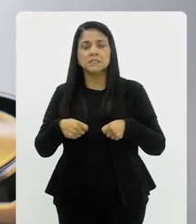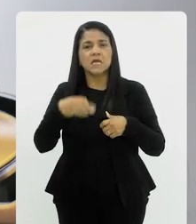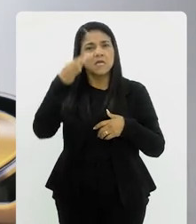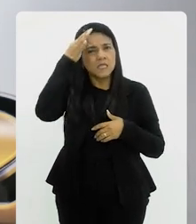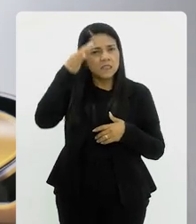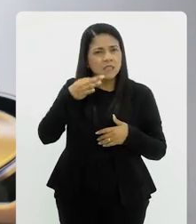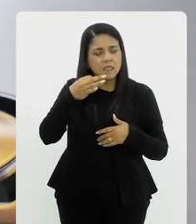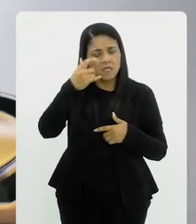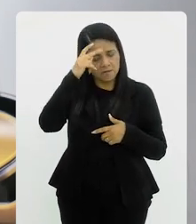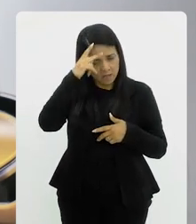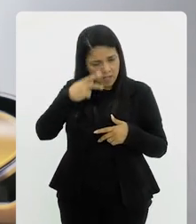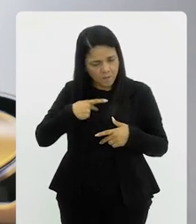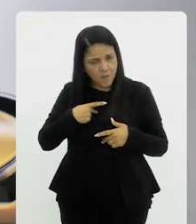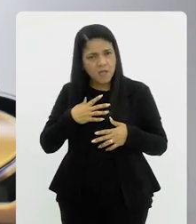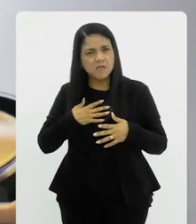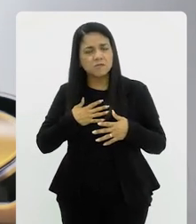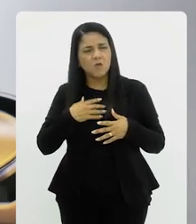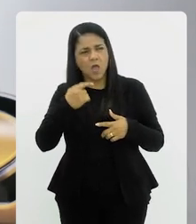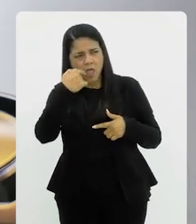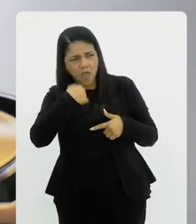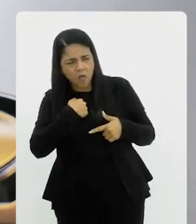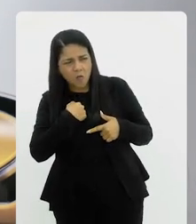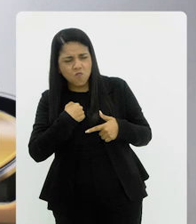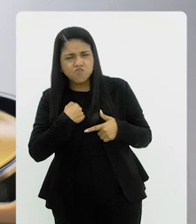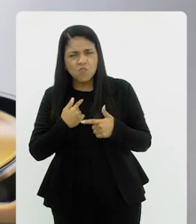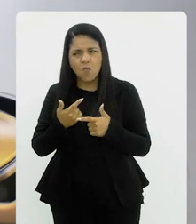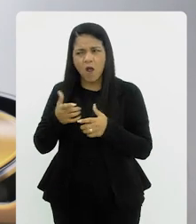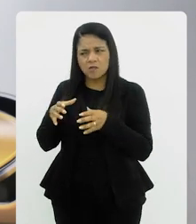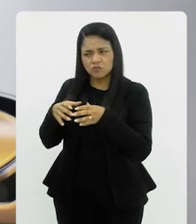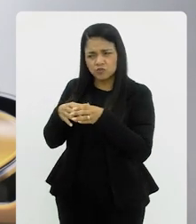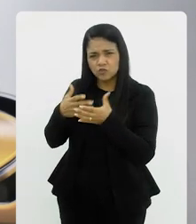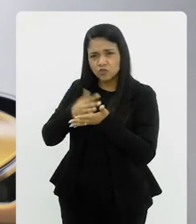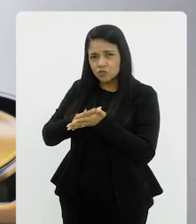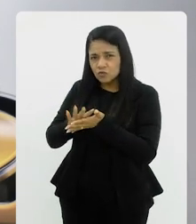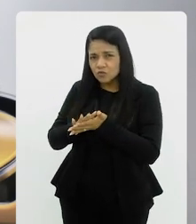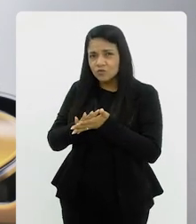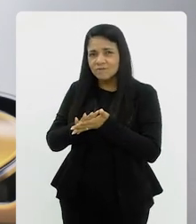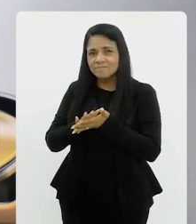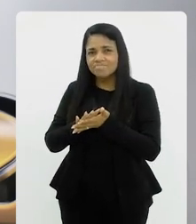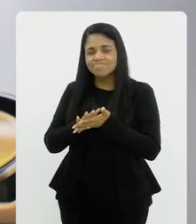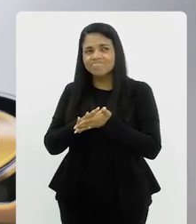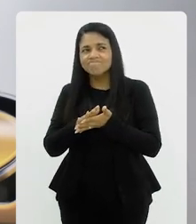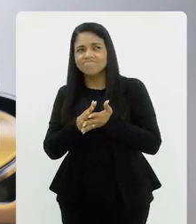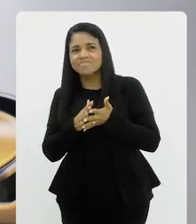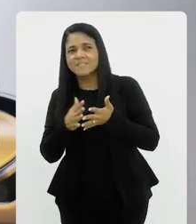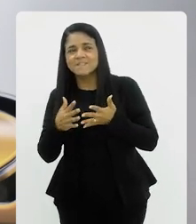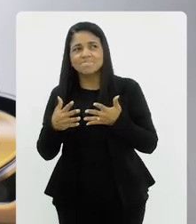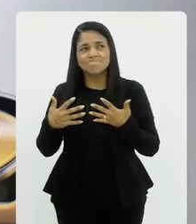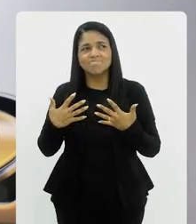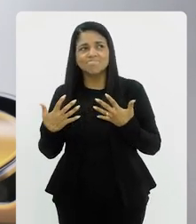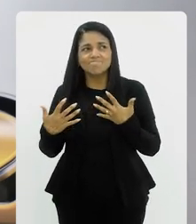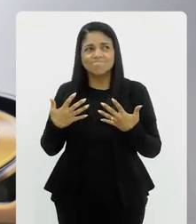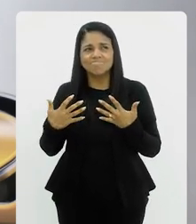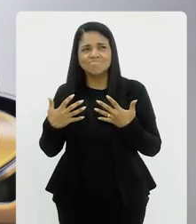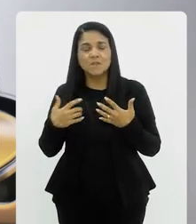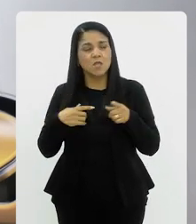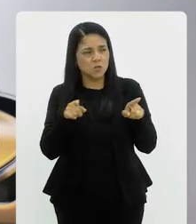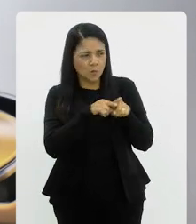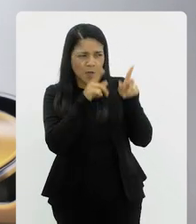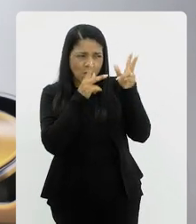de se entender, será que sou eu, será que é a escola, né? Existe um conflito, pelo menos comigo também existe